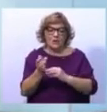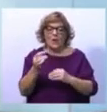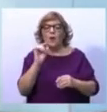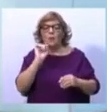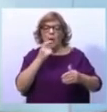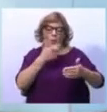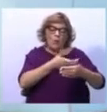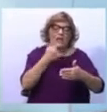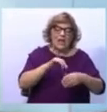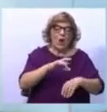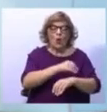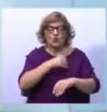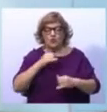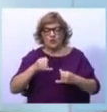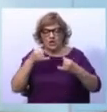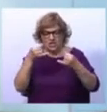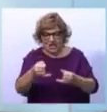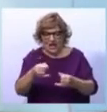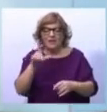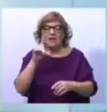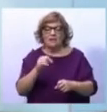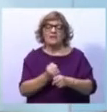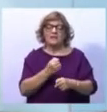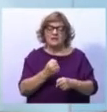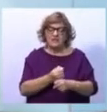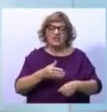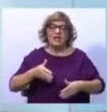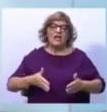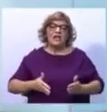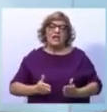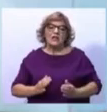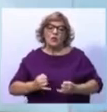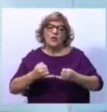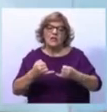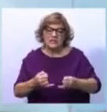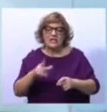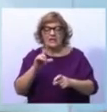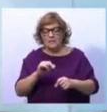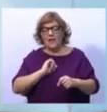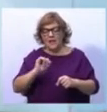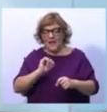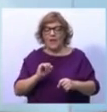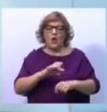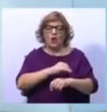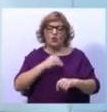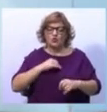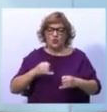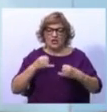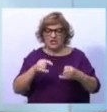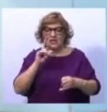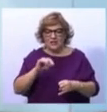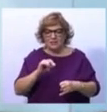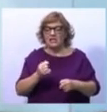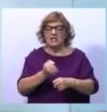nossa consulta externa e também no serviço de neonatologia, mas neste caso mais concretamente na consulta externa, no nosso serviço de